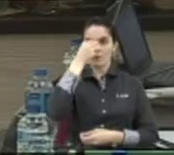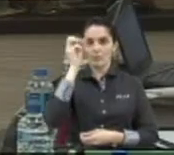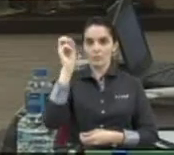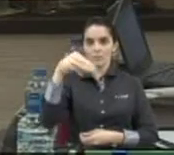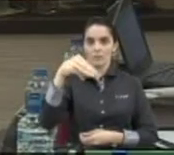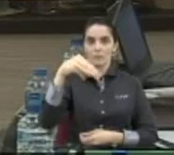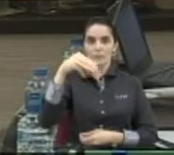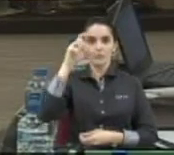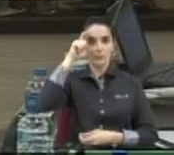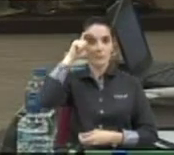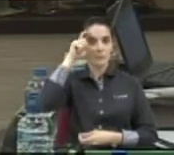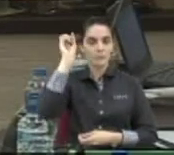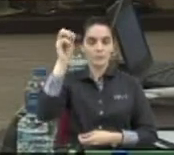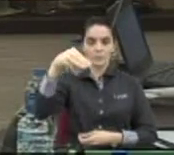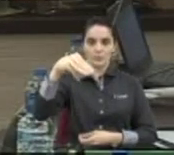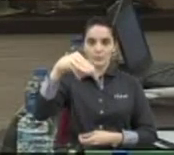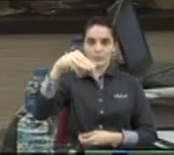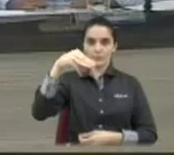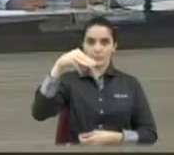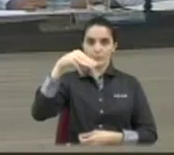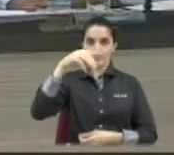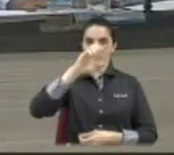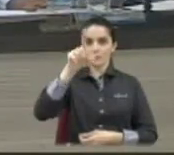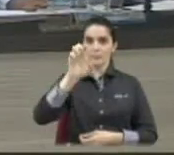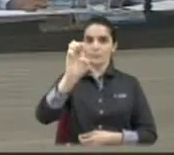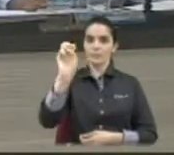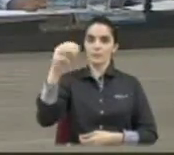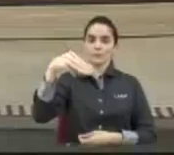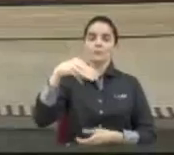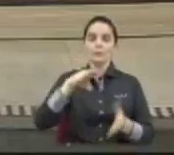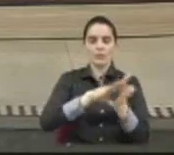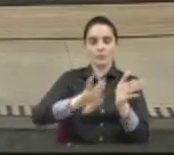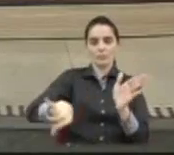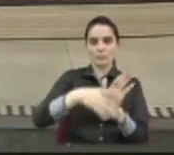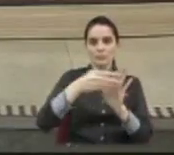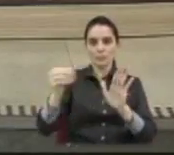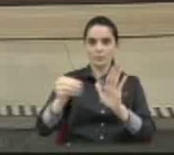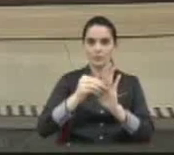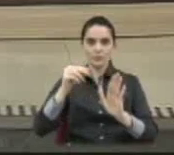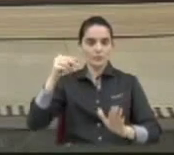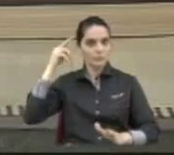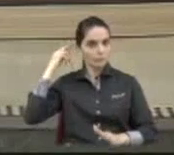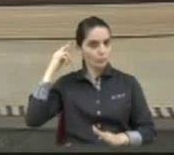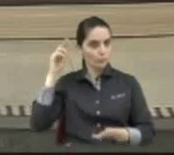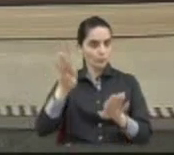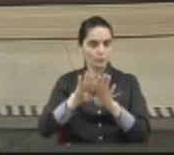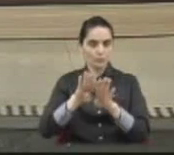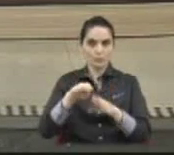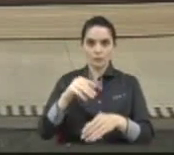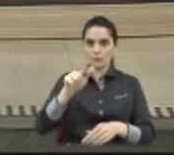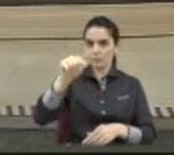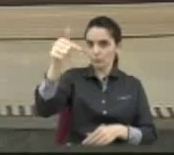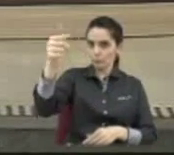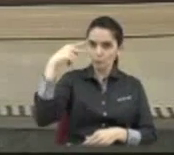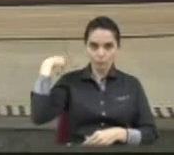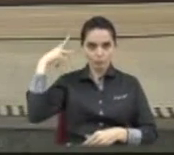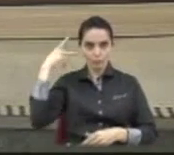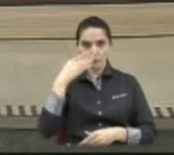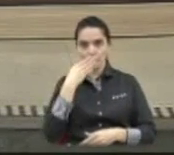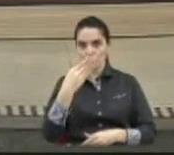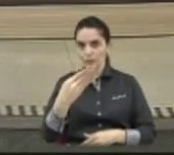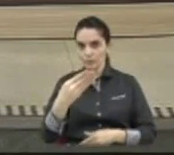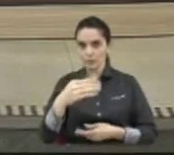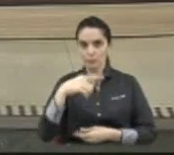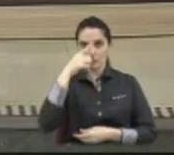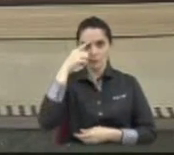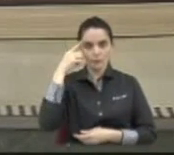Sim. Vereador Farid? Sim. Vereador Zé Damix? Sim. Retirada as emendas do vereador Ronei. Mais alguém queria usar a questão de ordem? Vereador